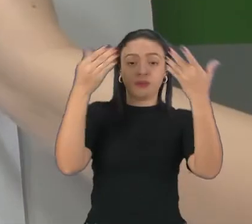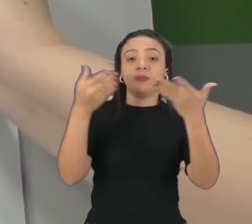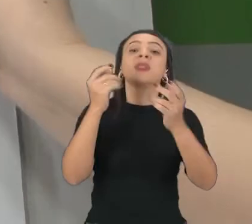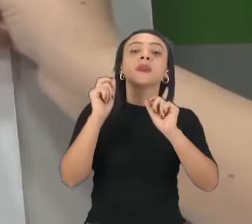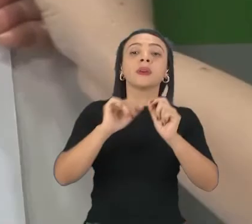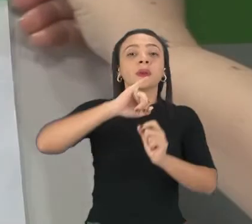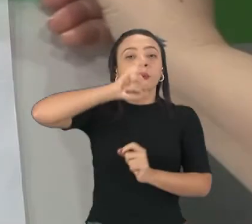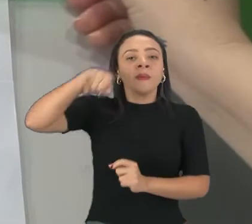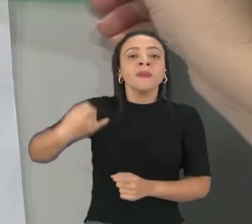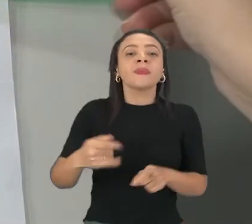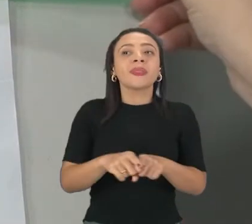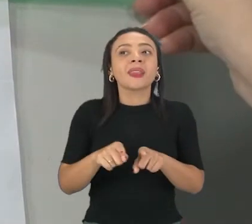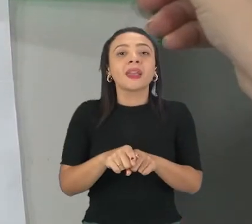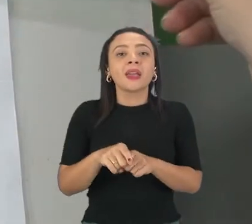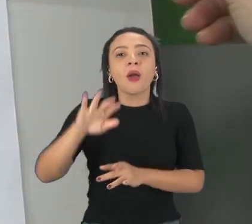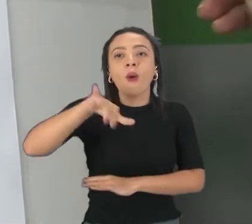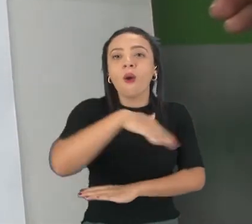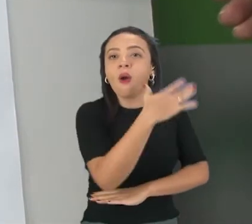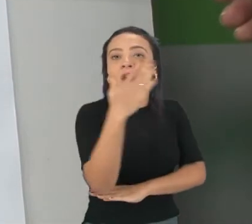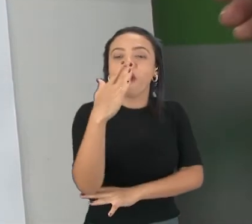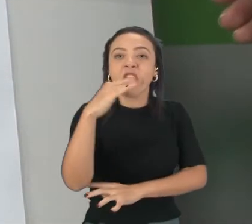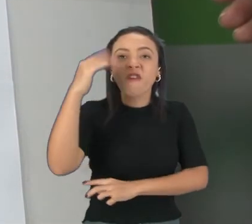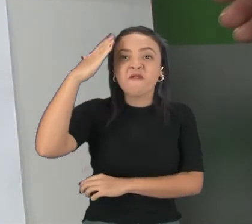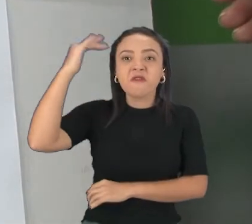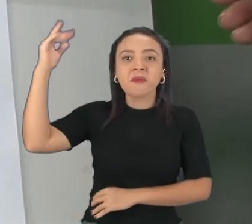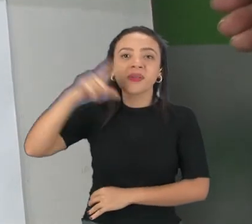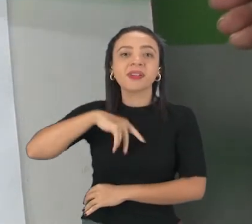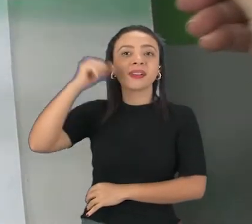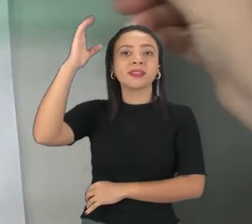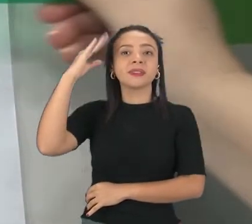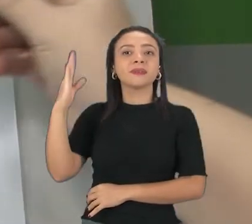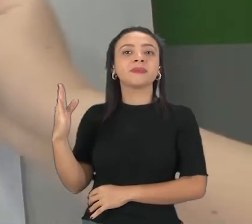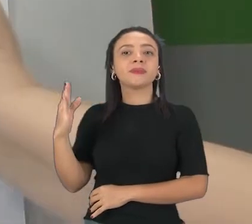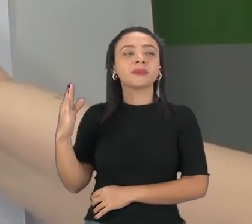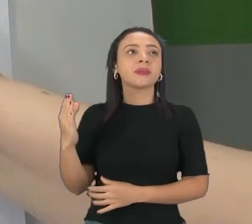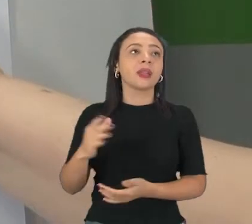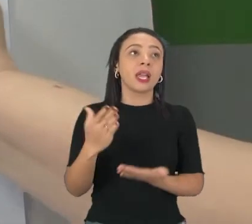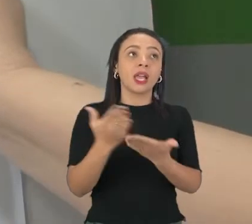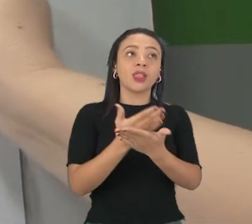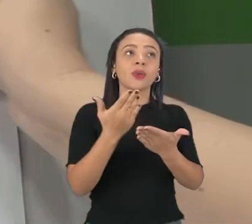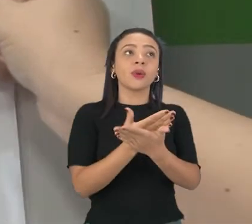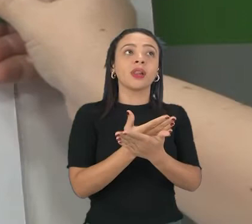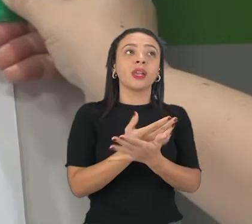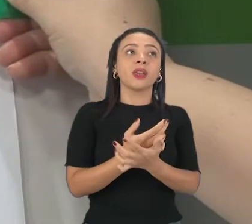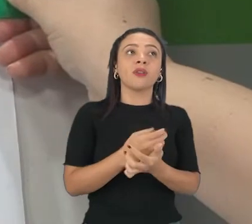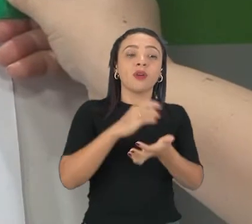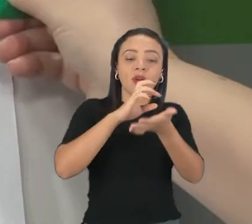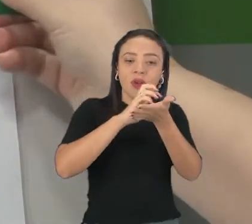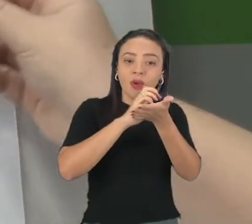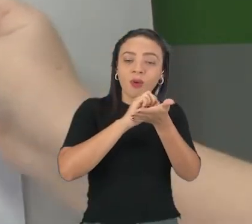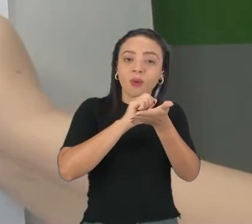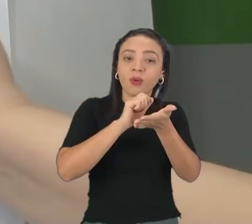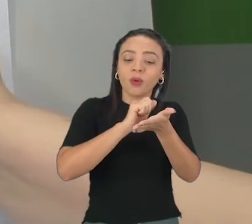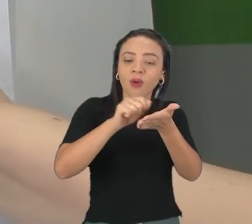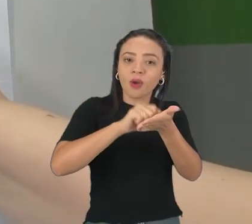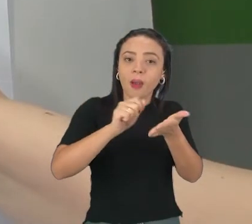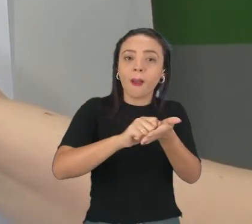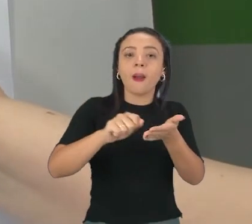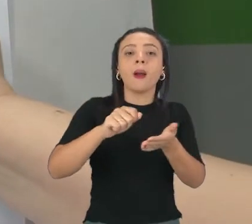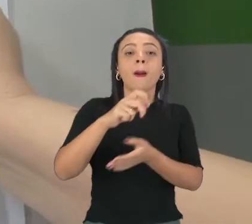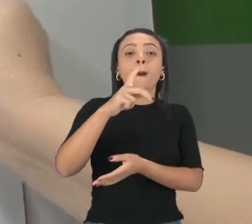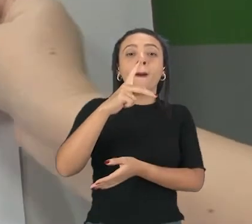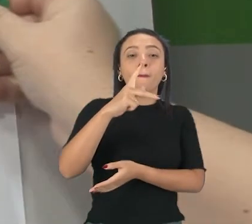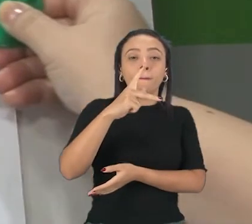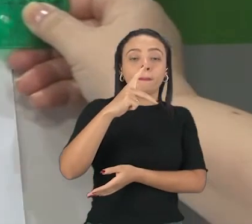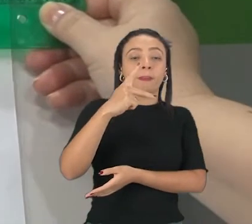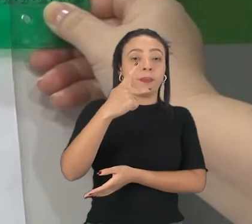se aventurar pela floresta mais famosa do Brasil no livro O Diário de Pilar na Amazônia.